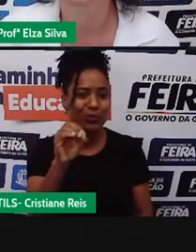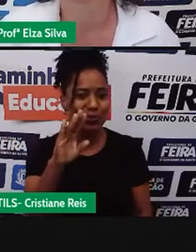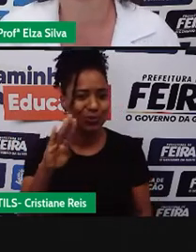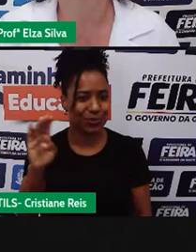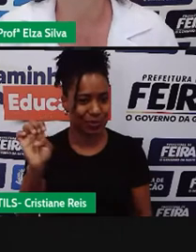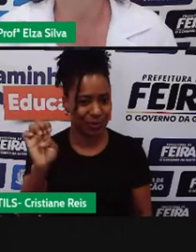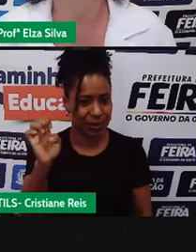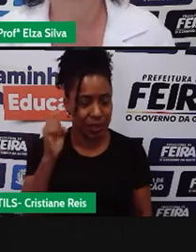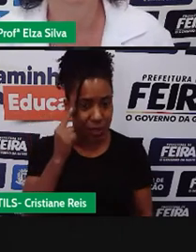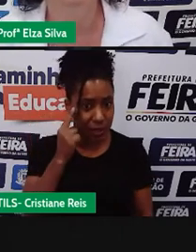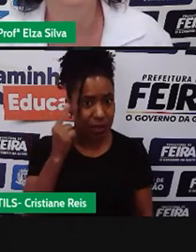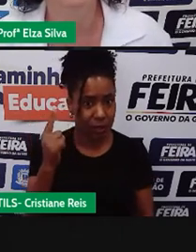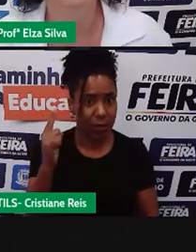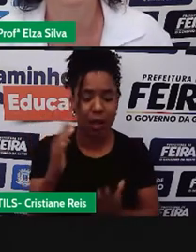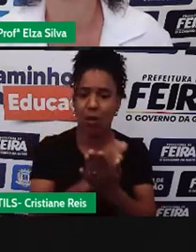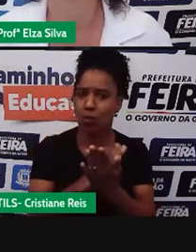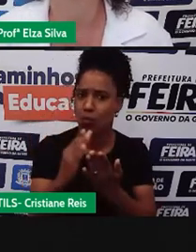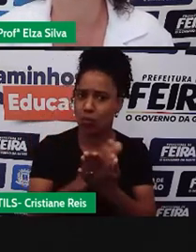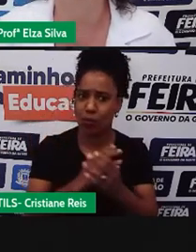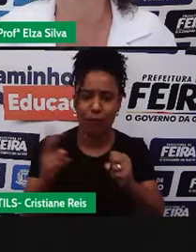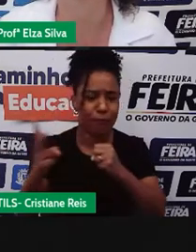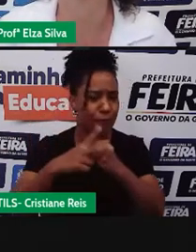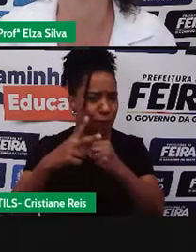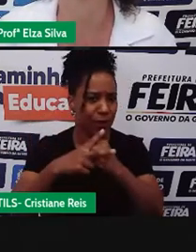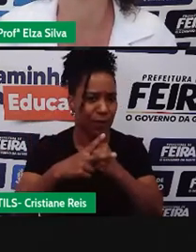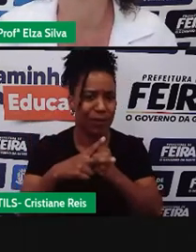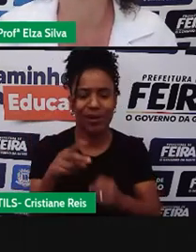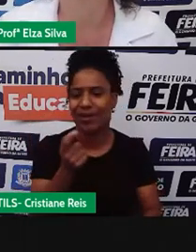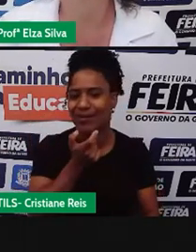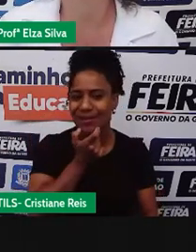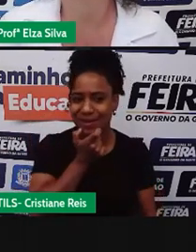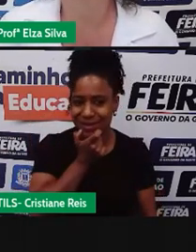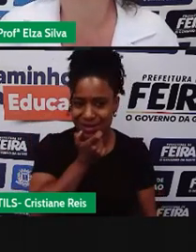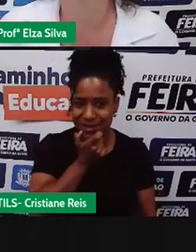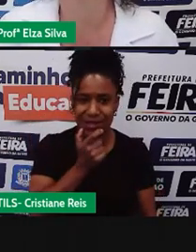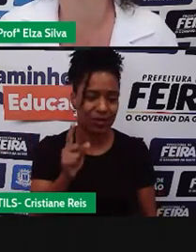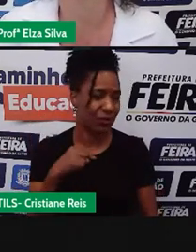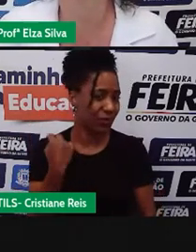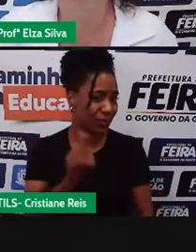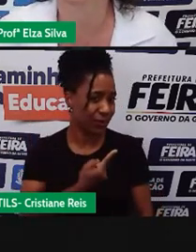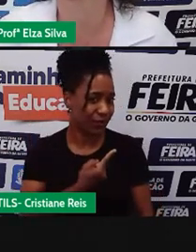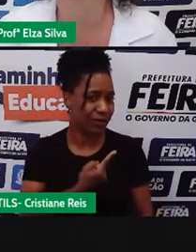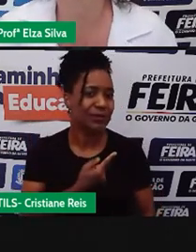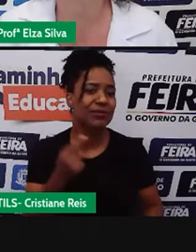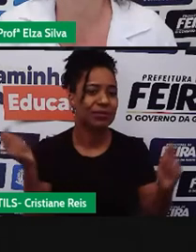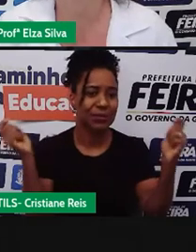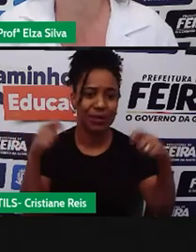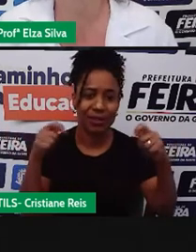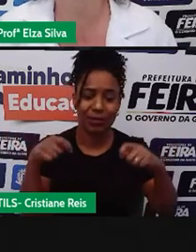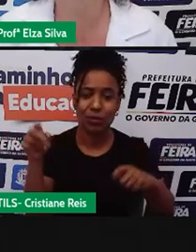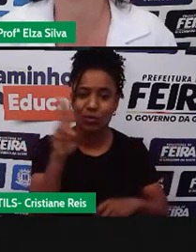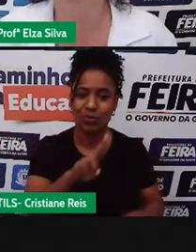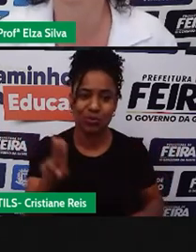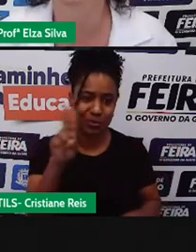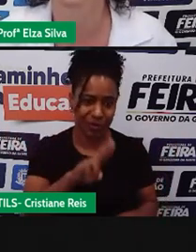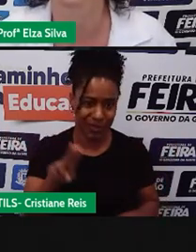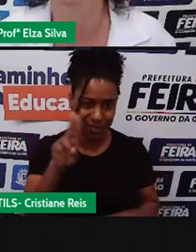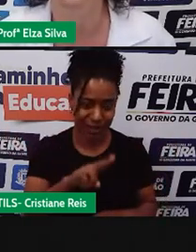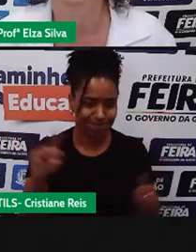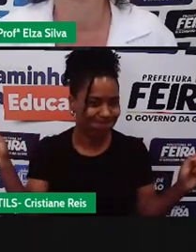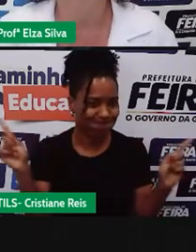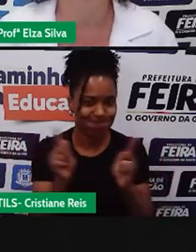sabem que alguns verbos da língua inglesa, nós podemos utilizá-los na sua forma